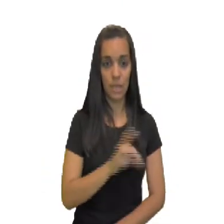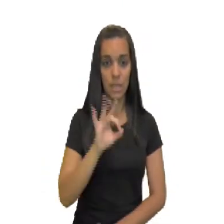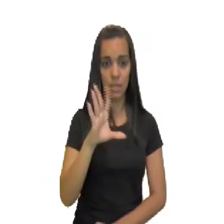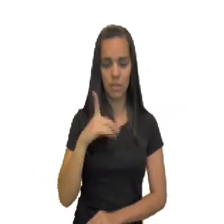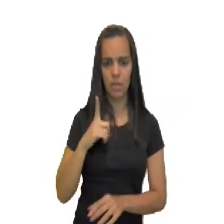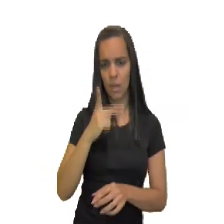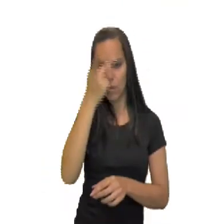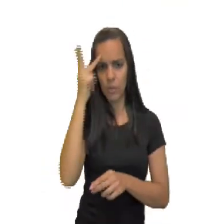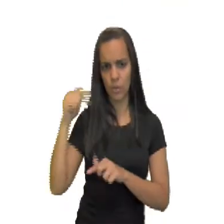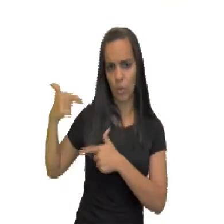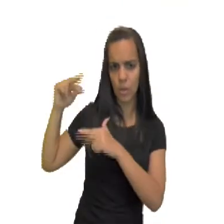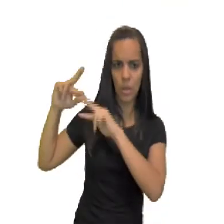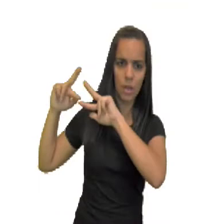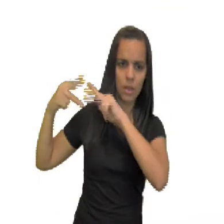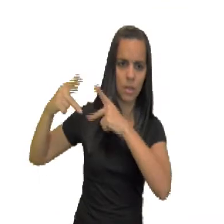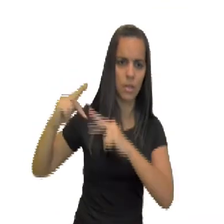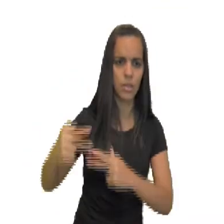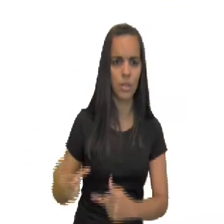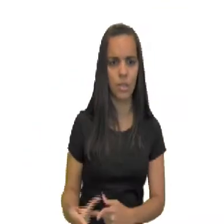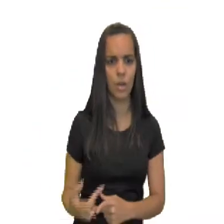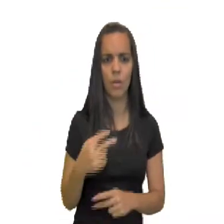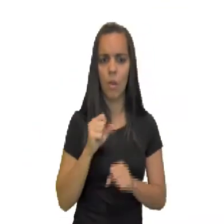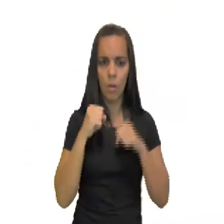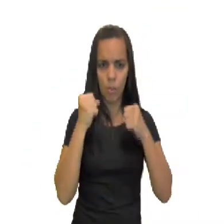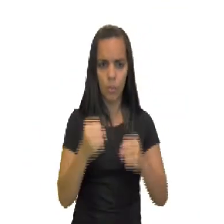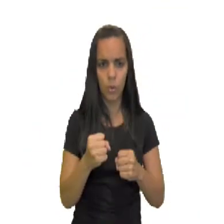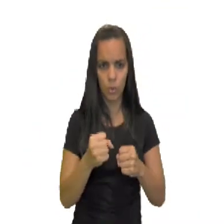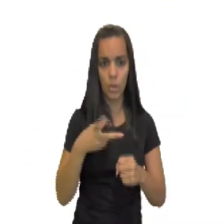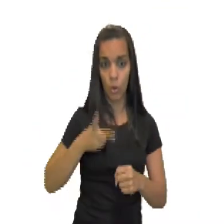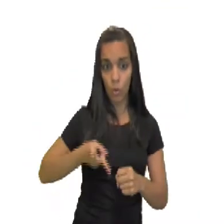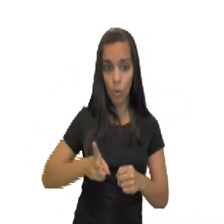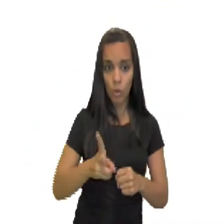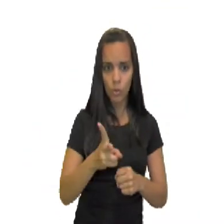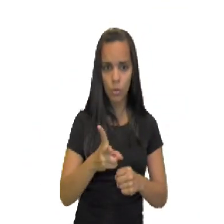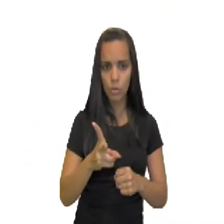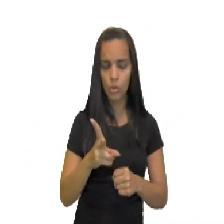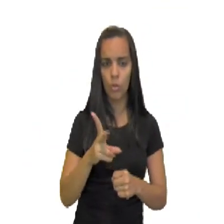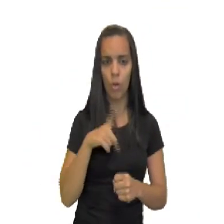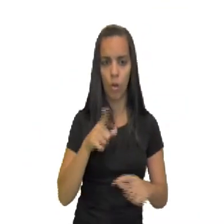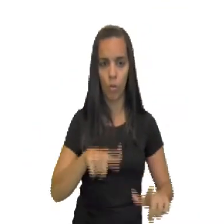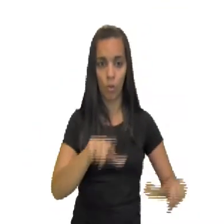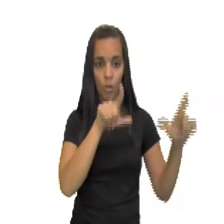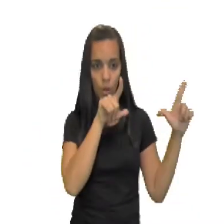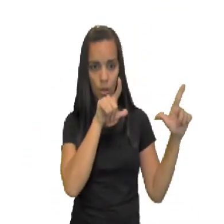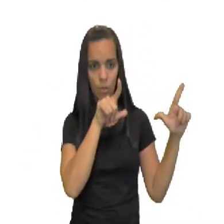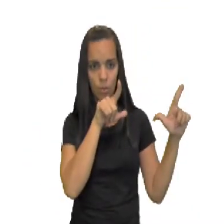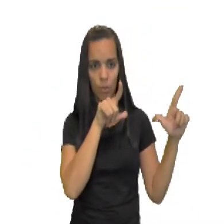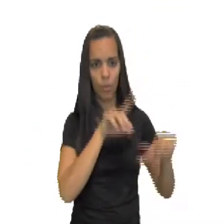descendentes não puderem continuar com este quadro,